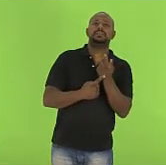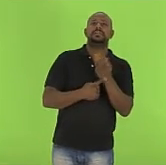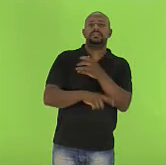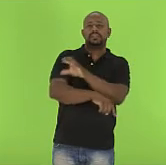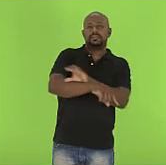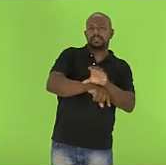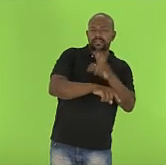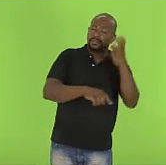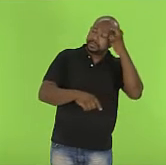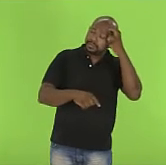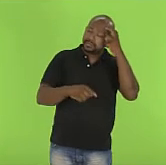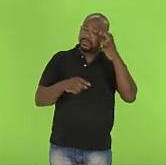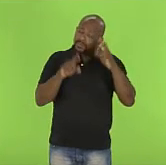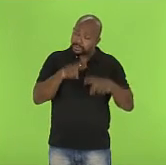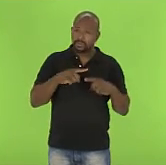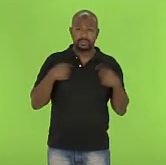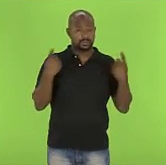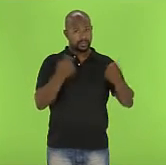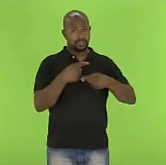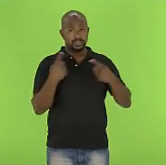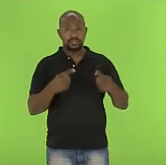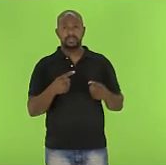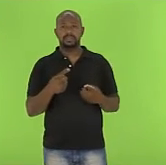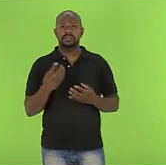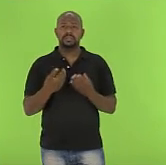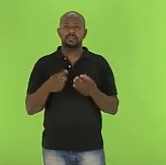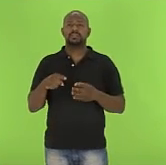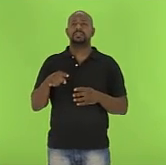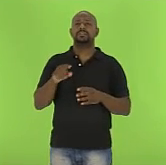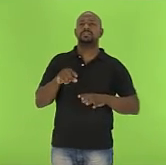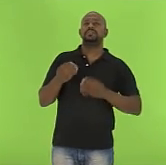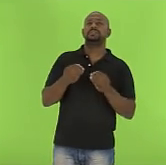A arte e a cultura somos nós.